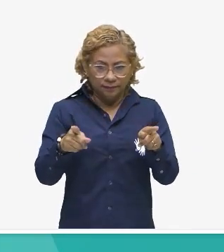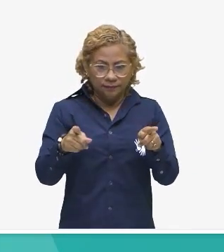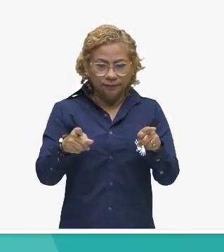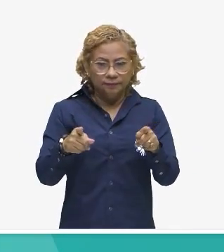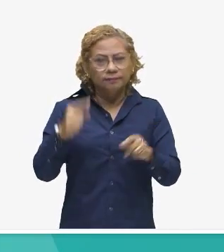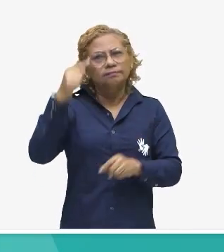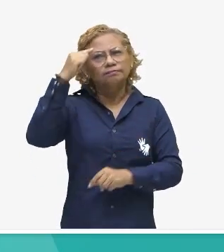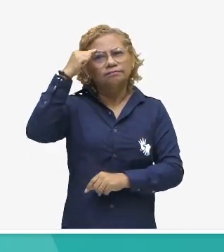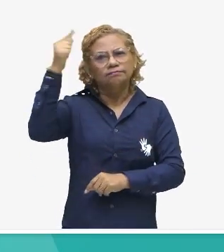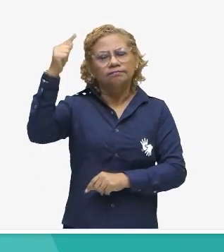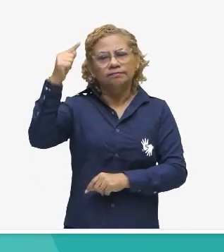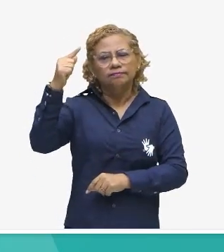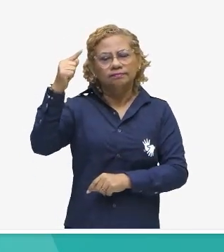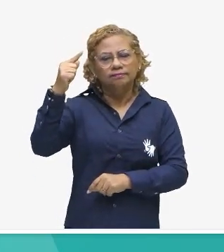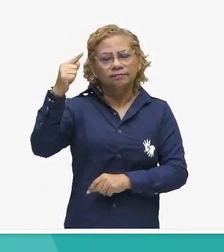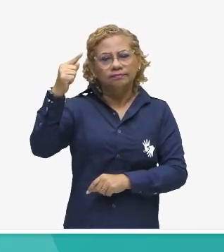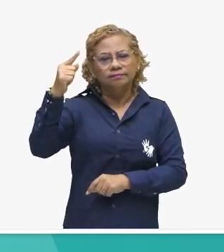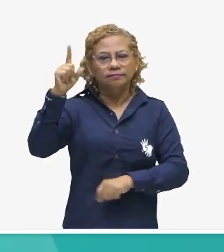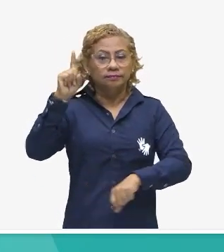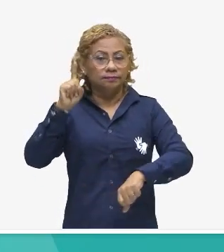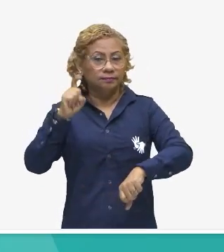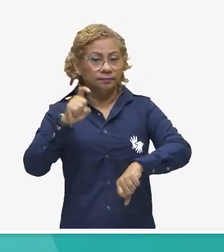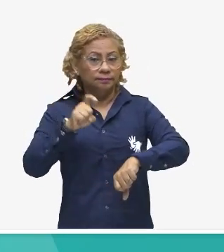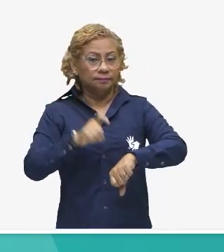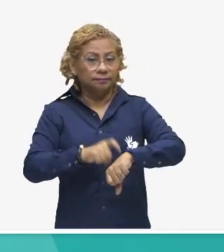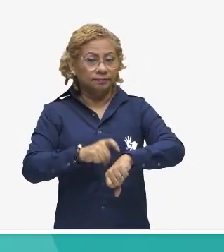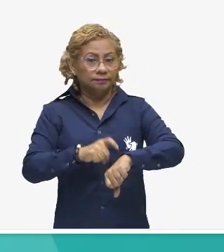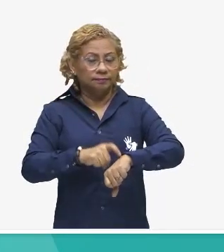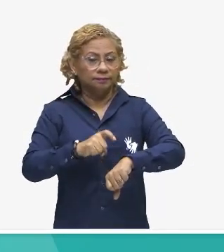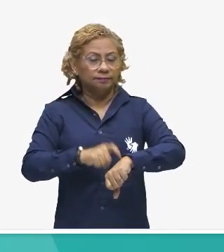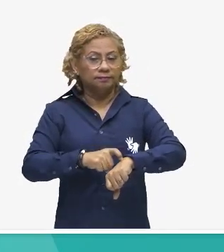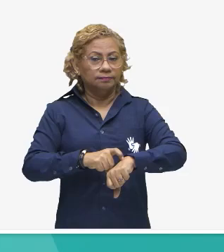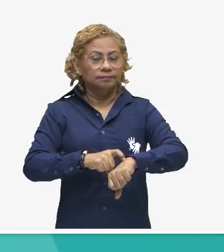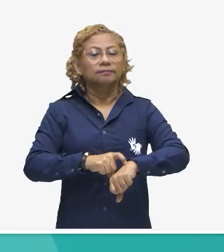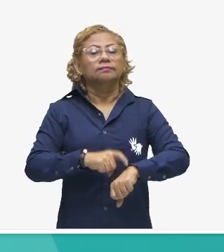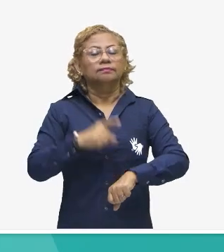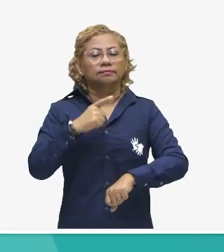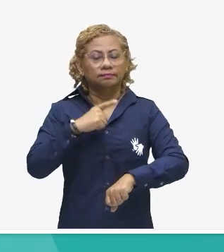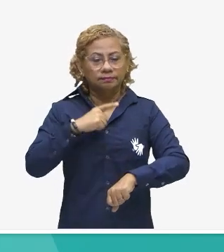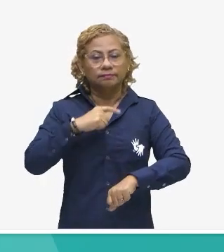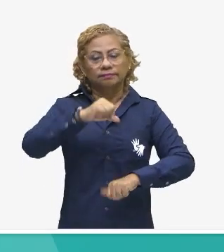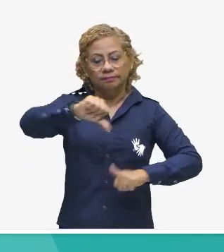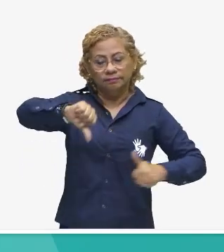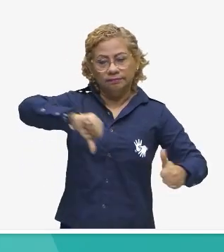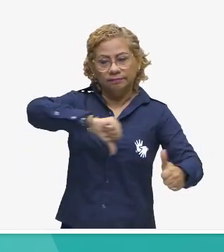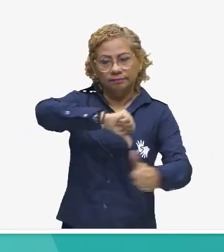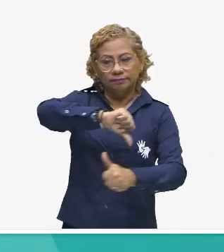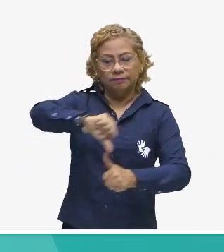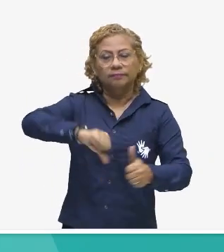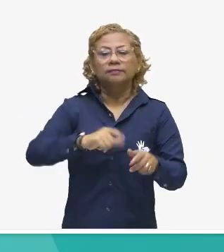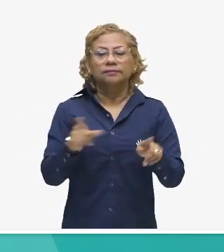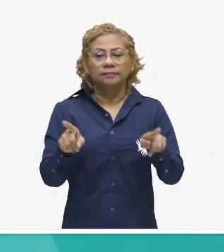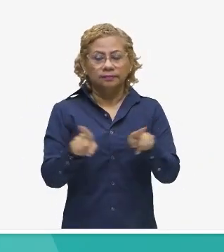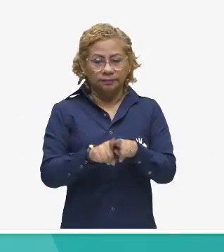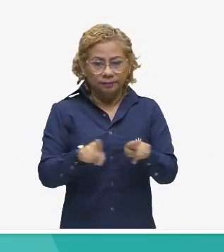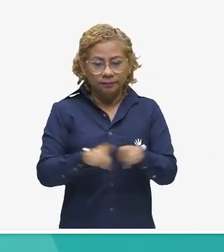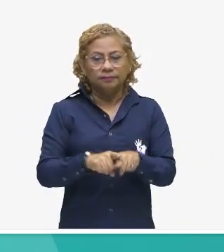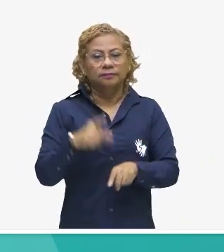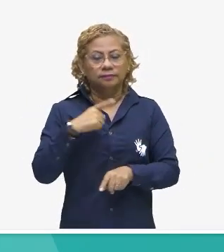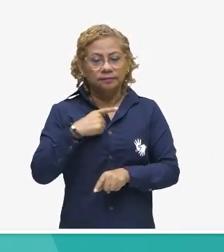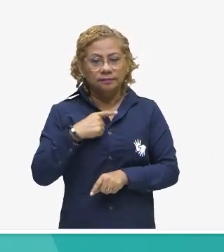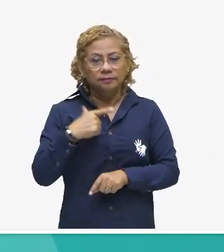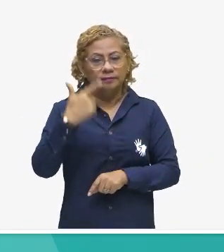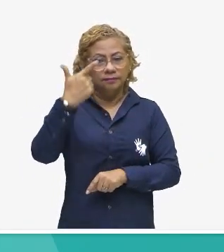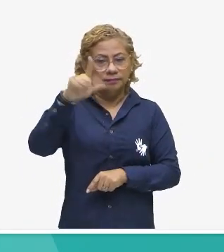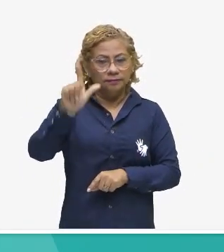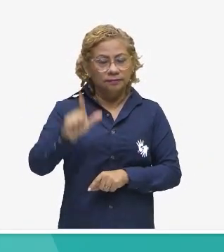de tempo, São os únicos que se transformam. Também existem outras palavras que